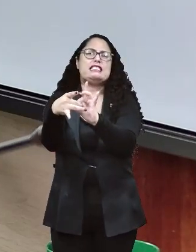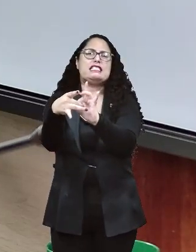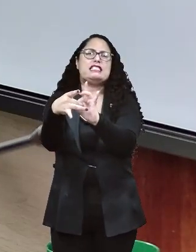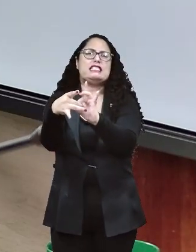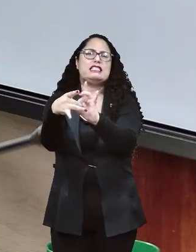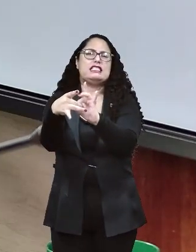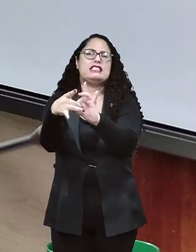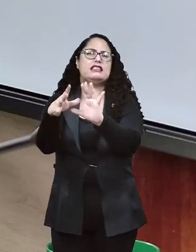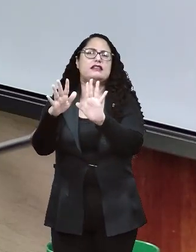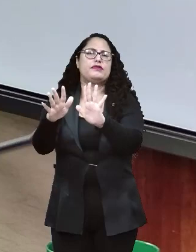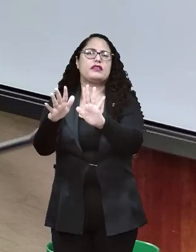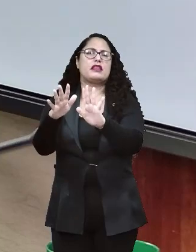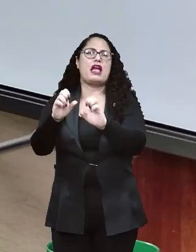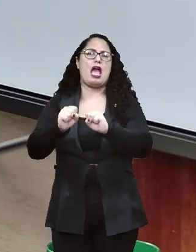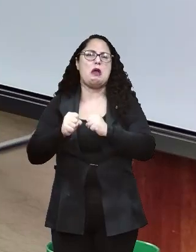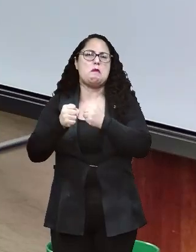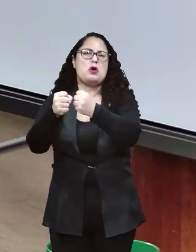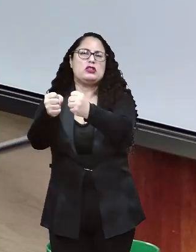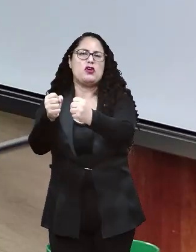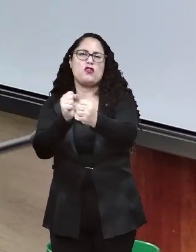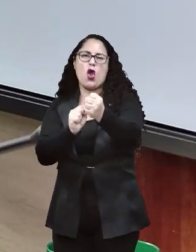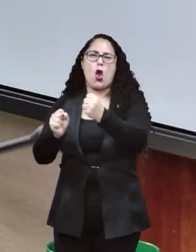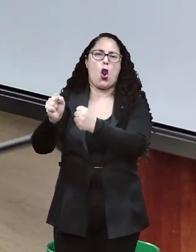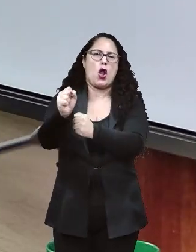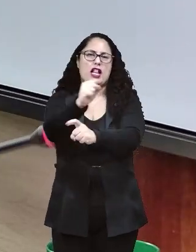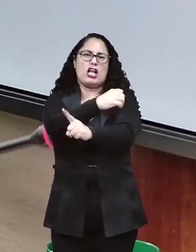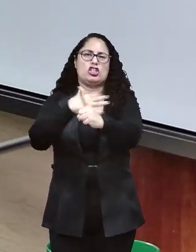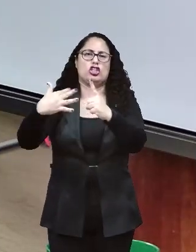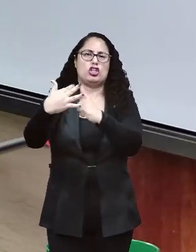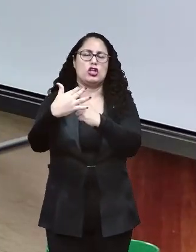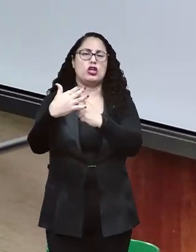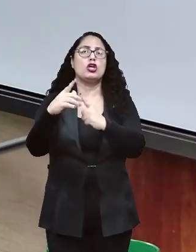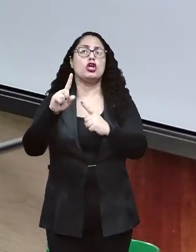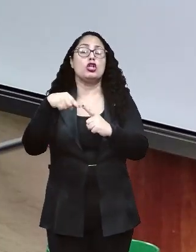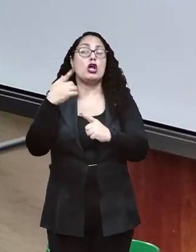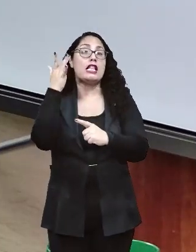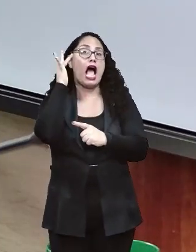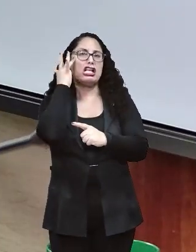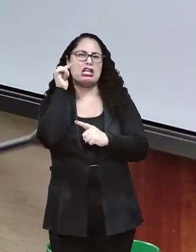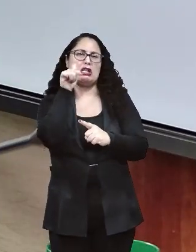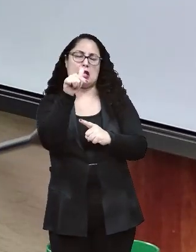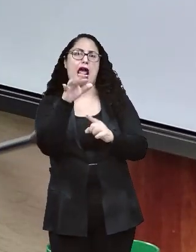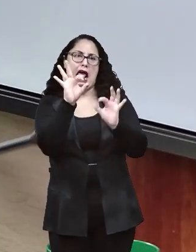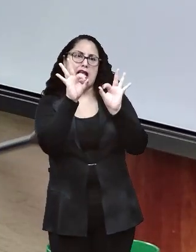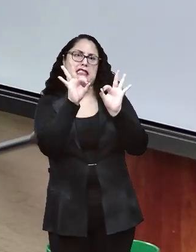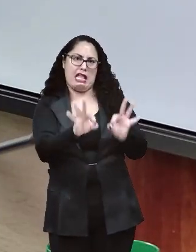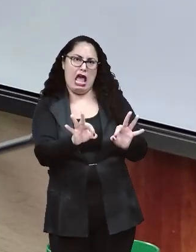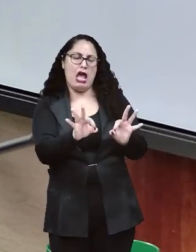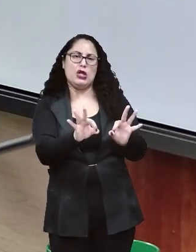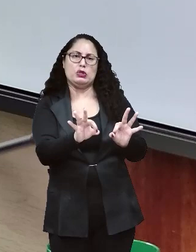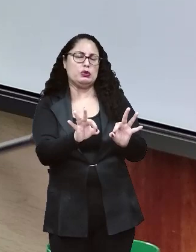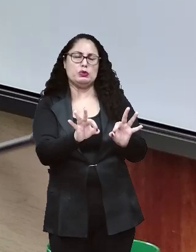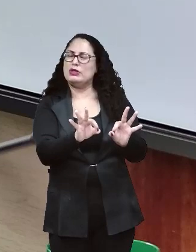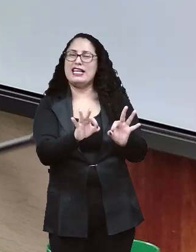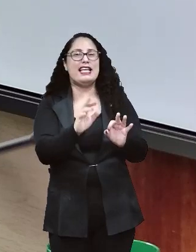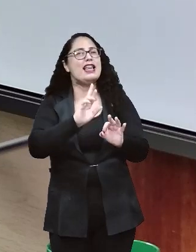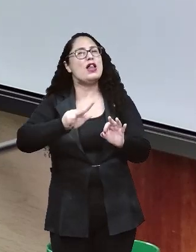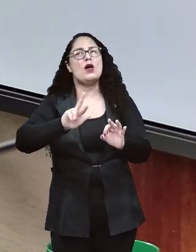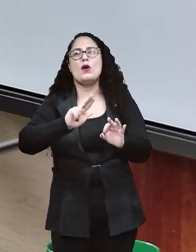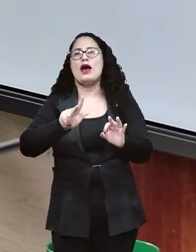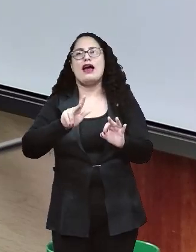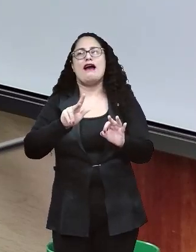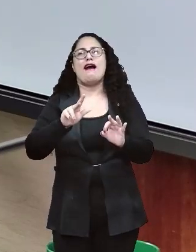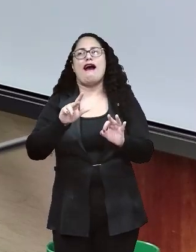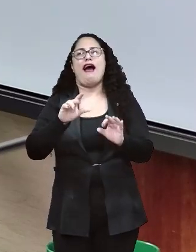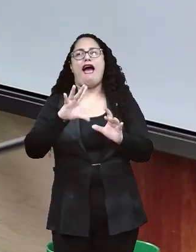a imposições que foram colocadas na sociedade, que a gente foi achando que aquilo ali era correto, né? E aí